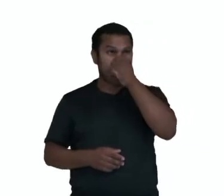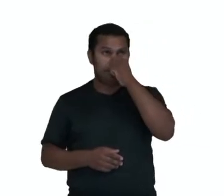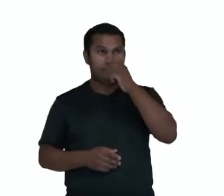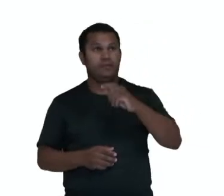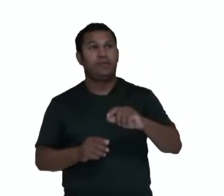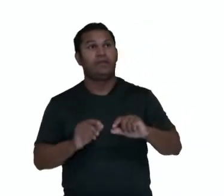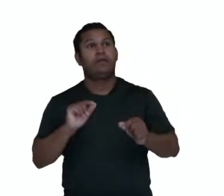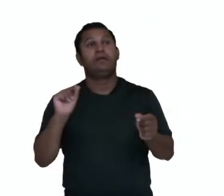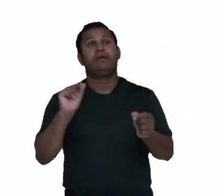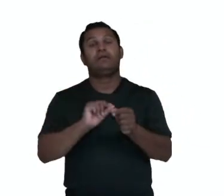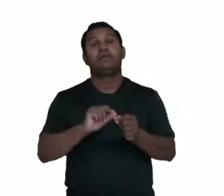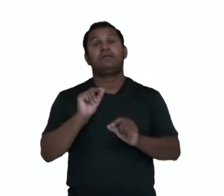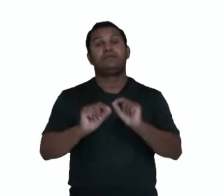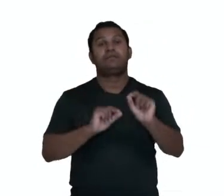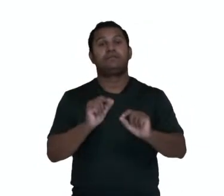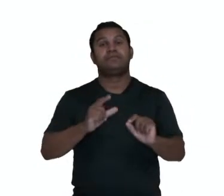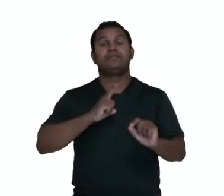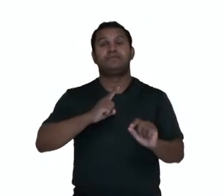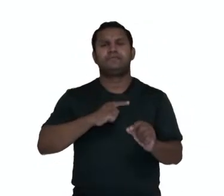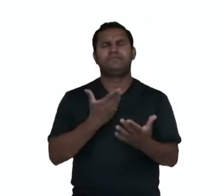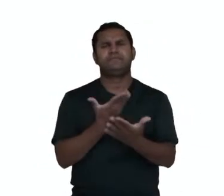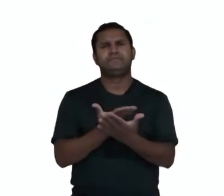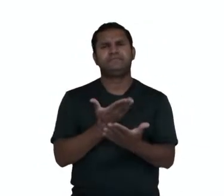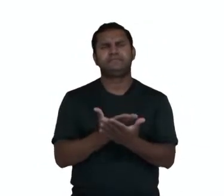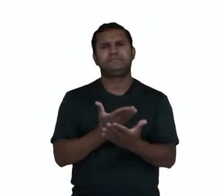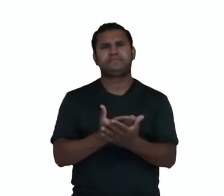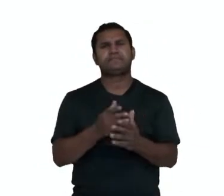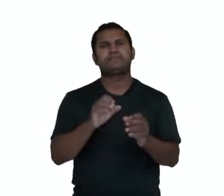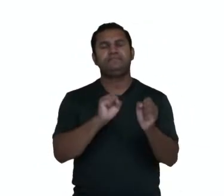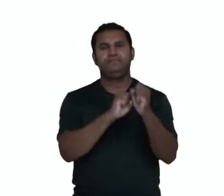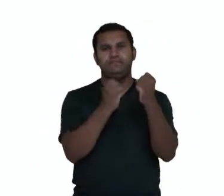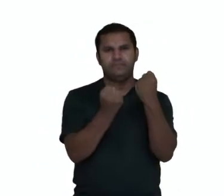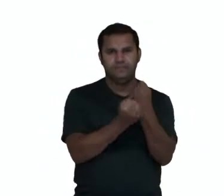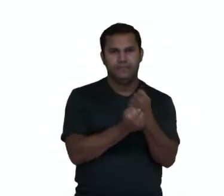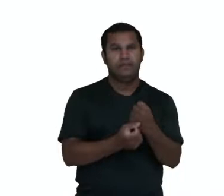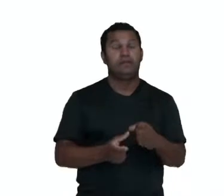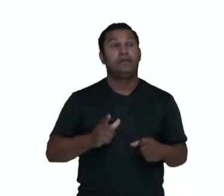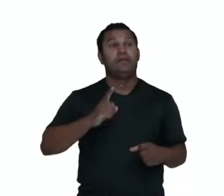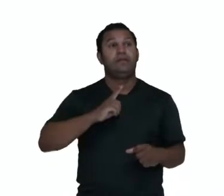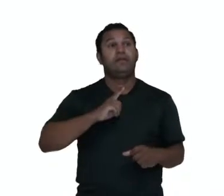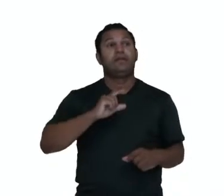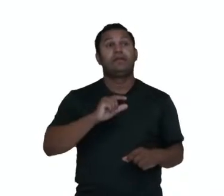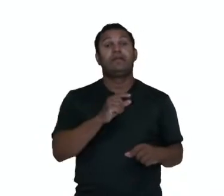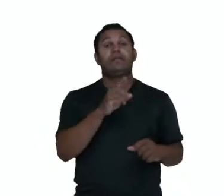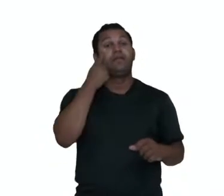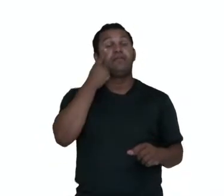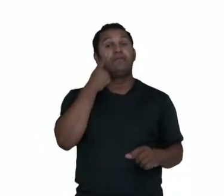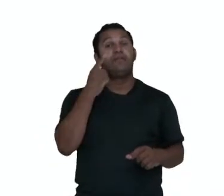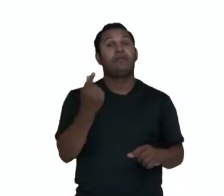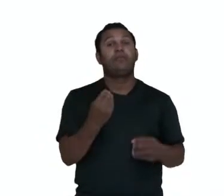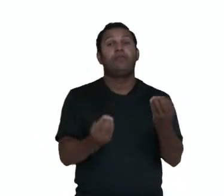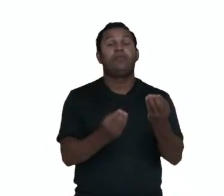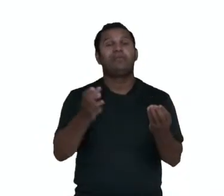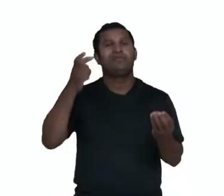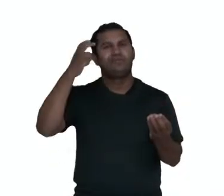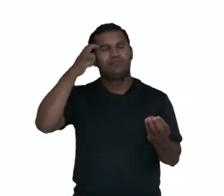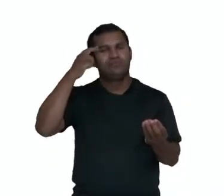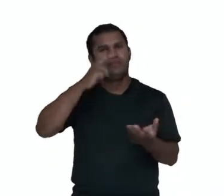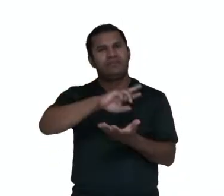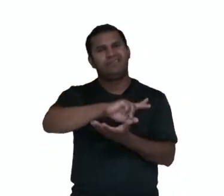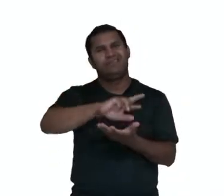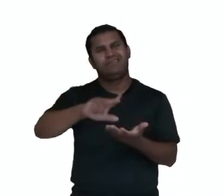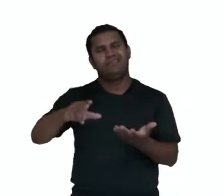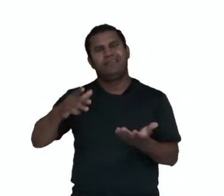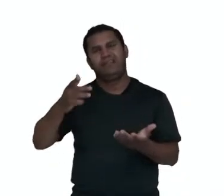como a rejeição às diversidades culturais presentes em diferentes sociedades. Ou seja, pessoal,